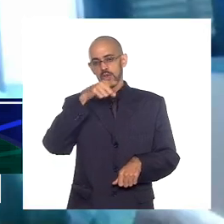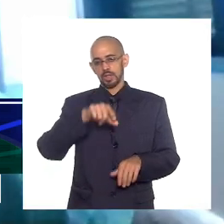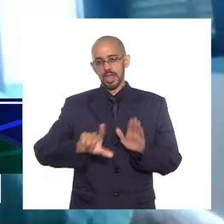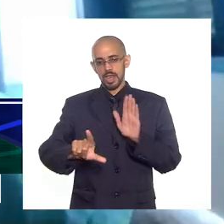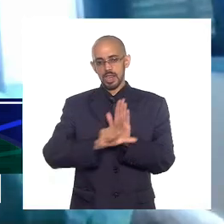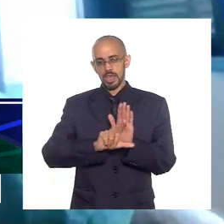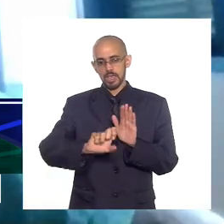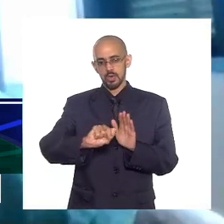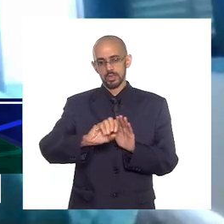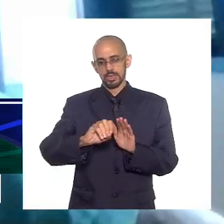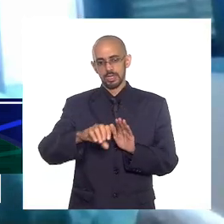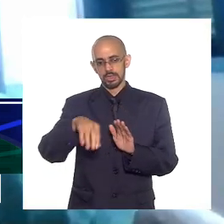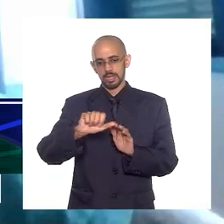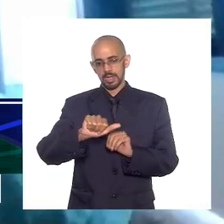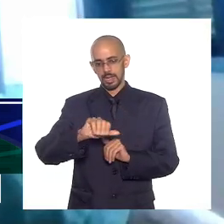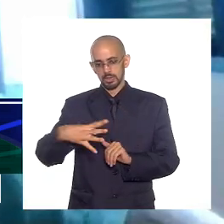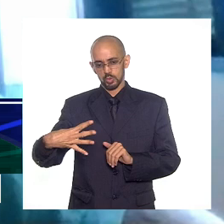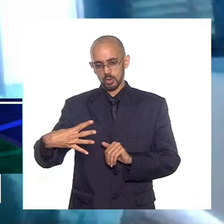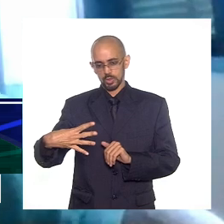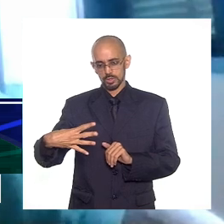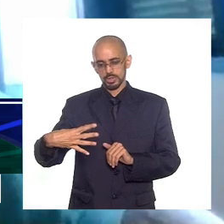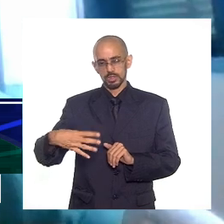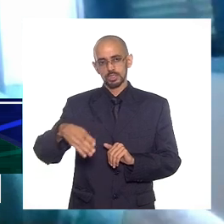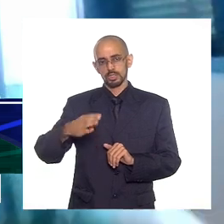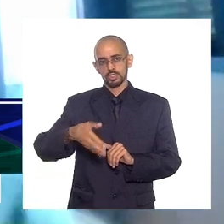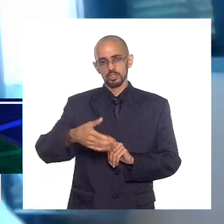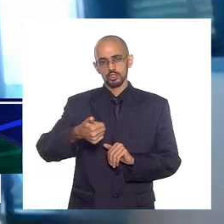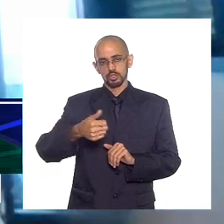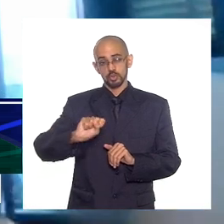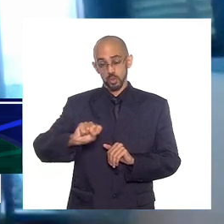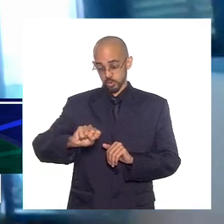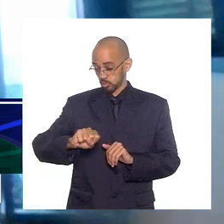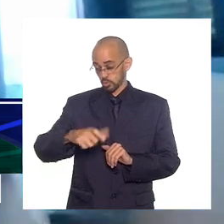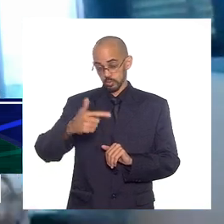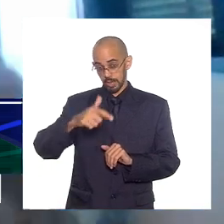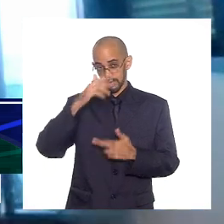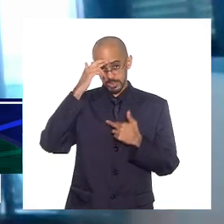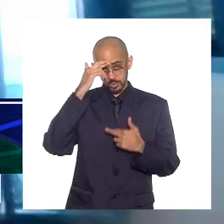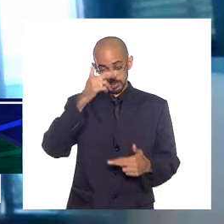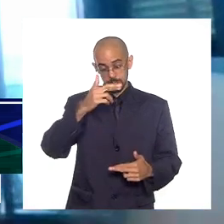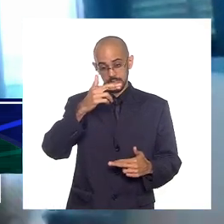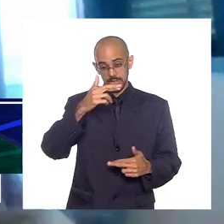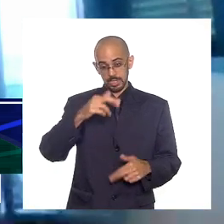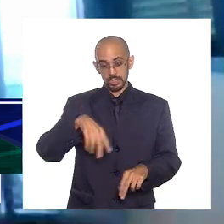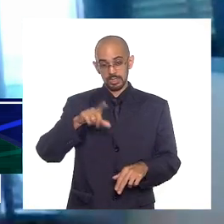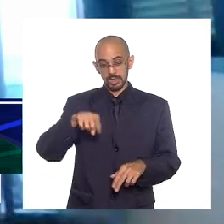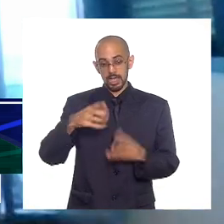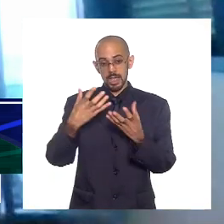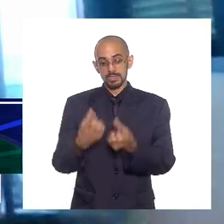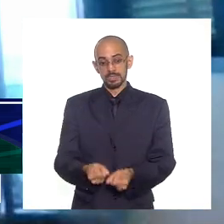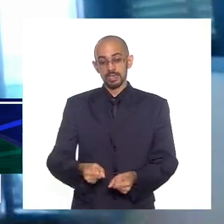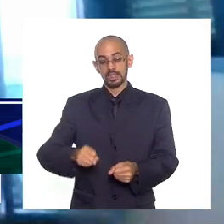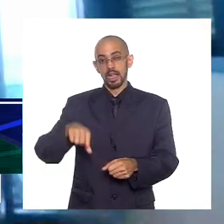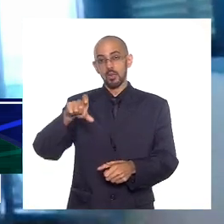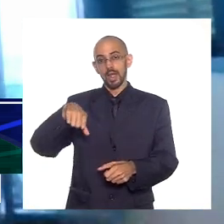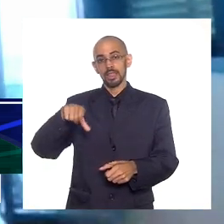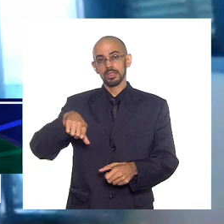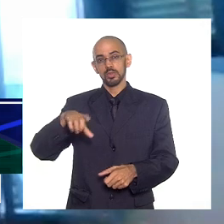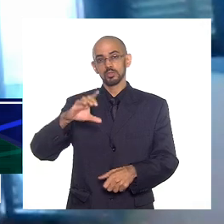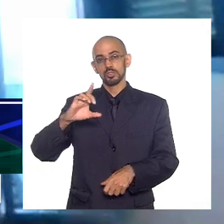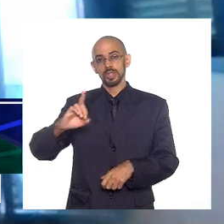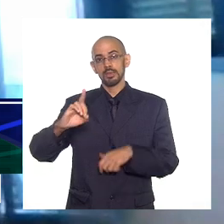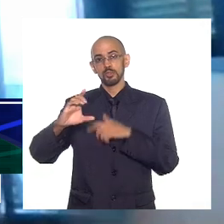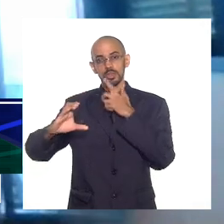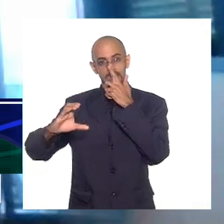8014 de 18 não estava sendo cumprida. É aquela lei que obriga a aceitar o cartão de débito e crédito na